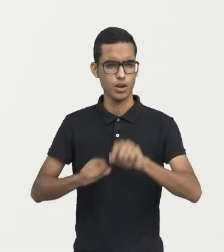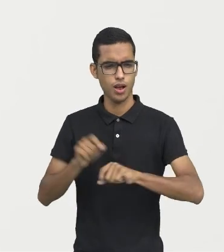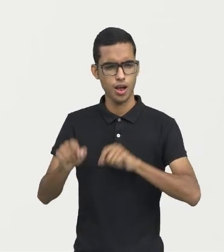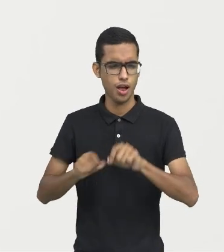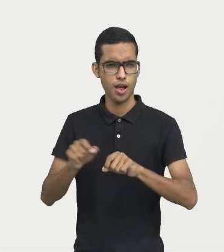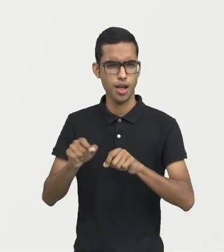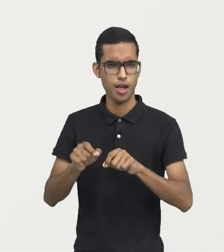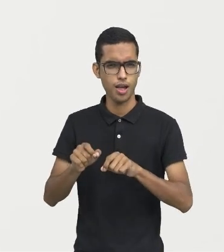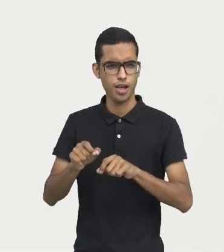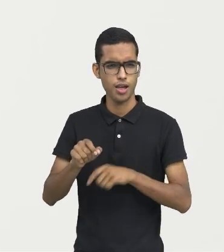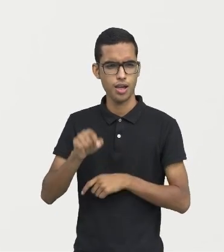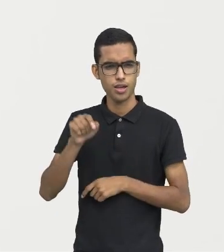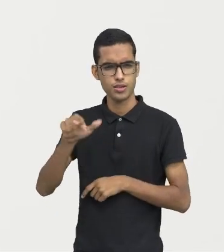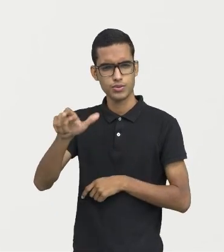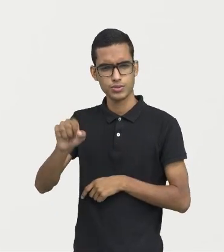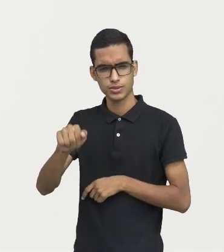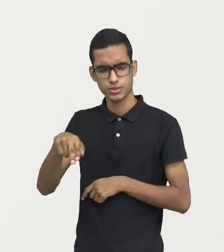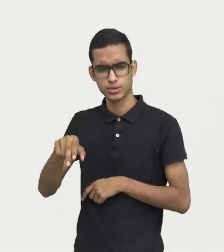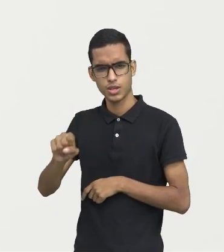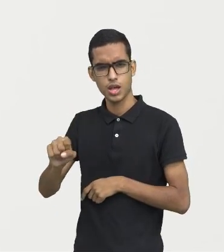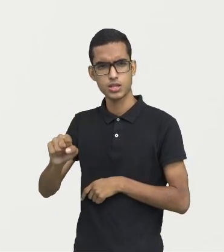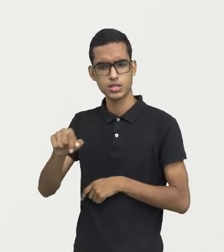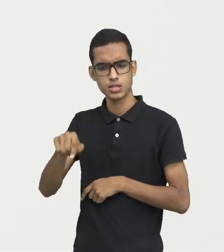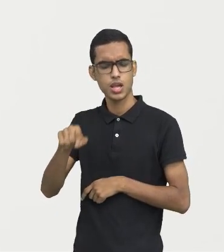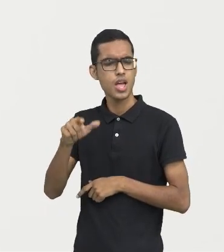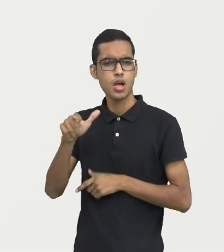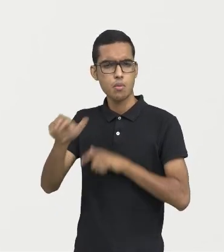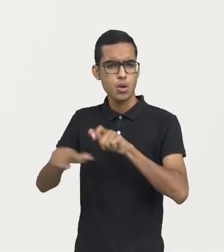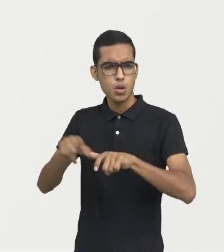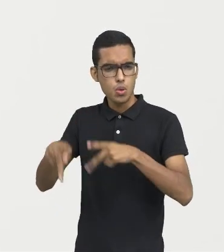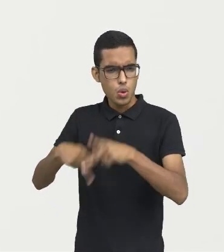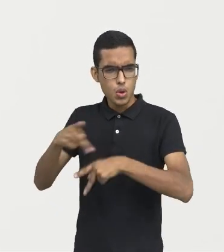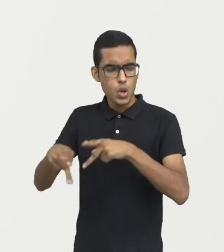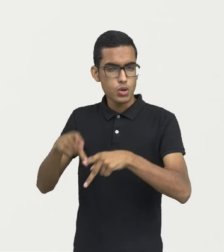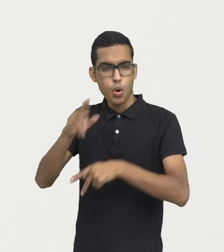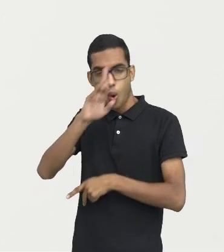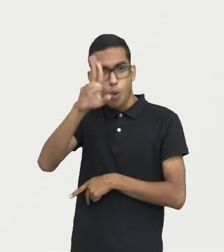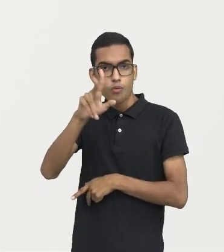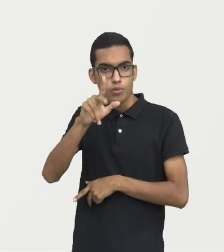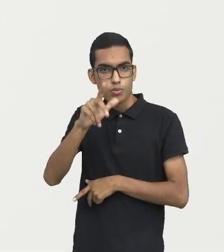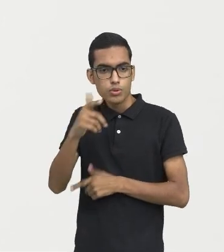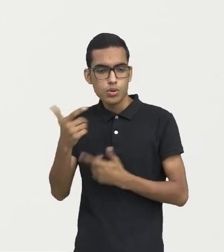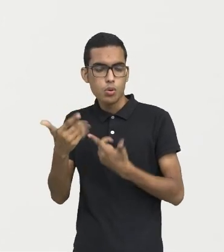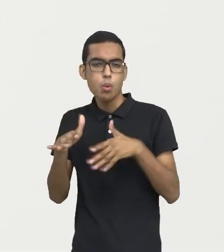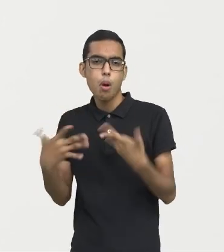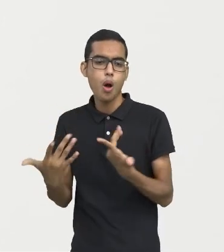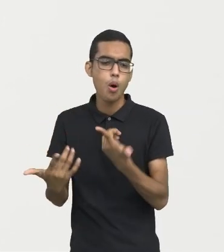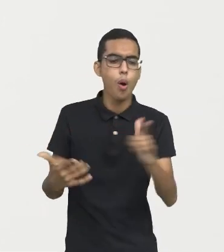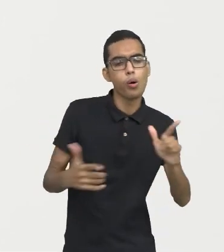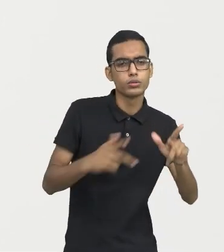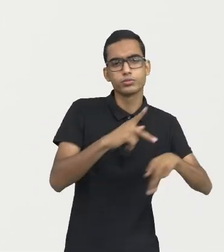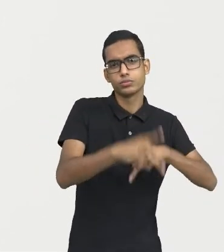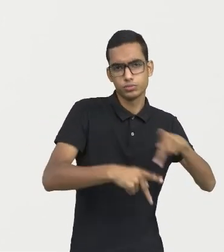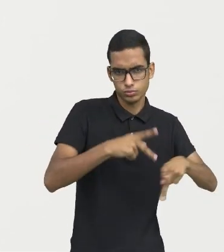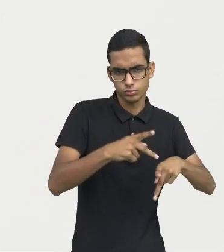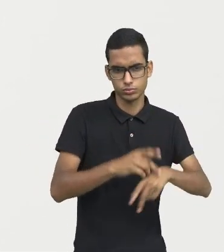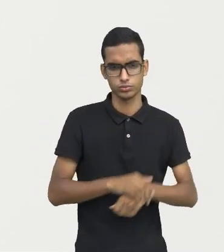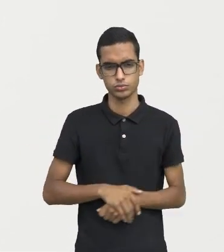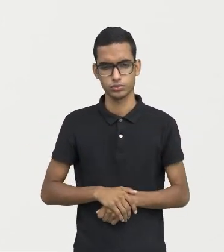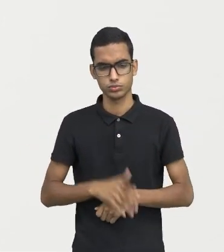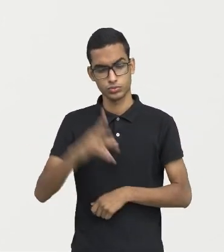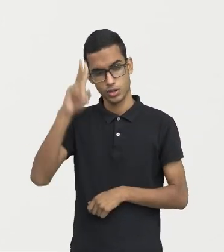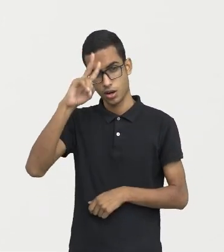se confundem, os sans-culottes. Tá? Lembrando que os sans-culottes vão estar ali em determinado momento se aliando